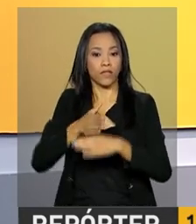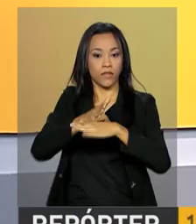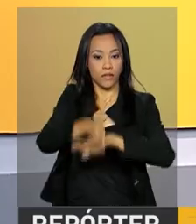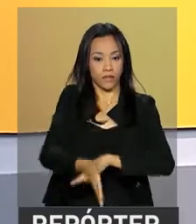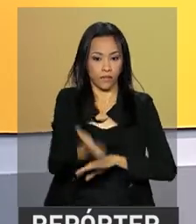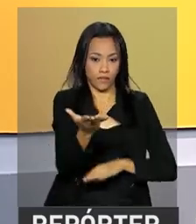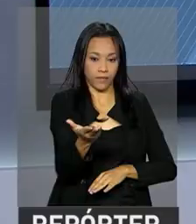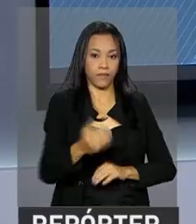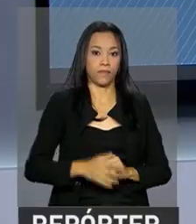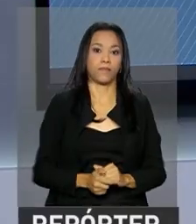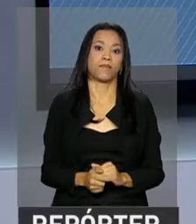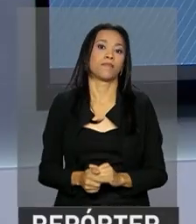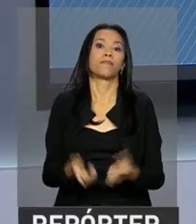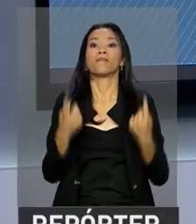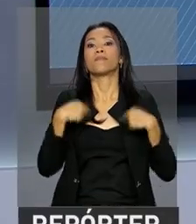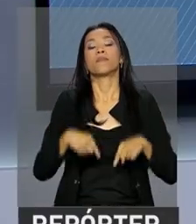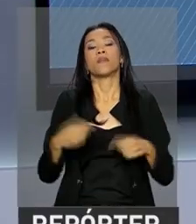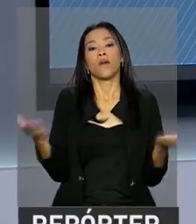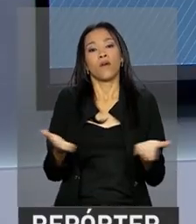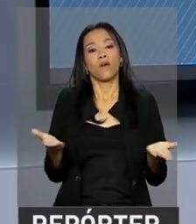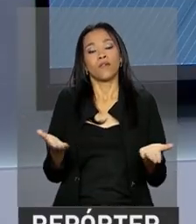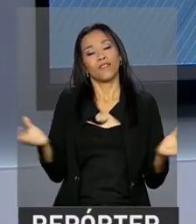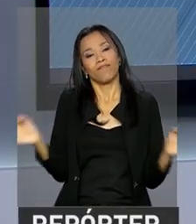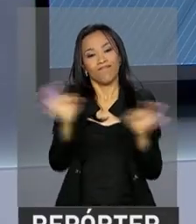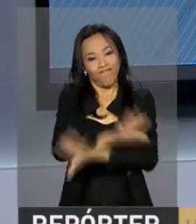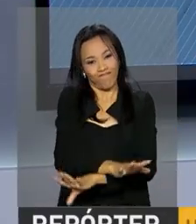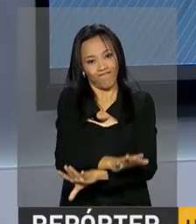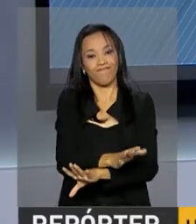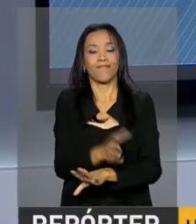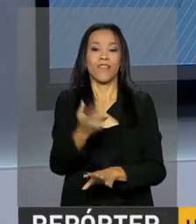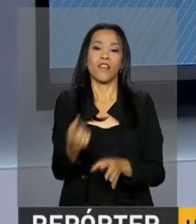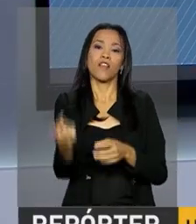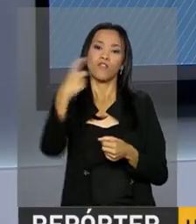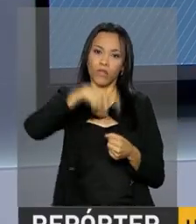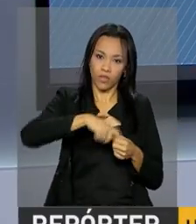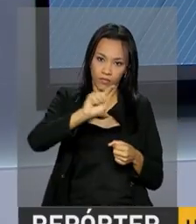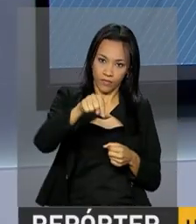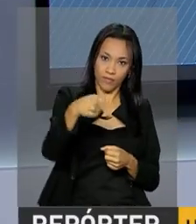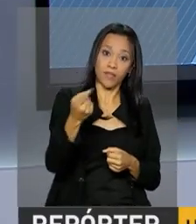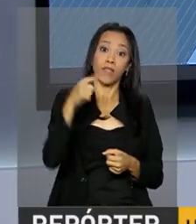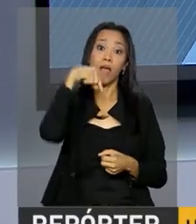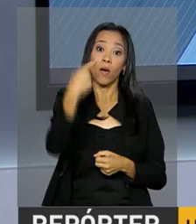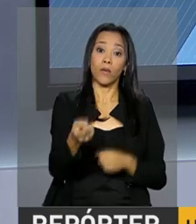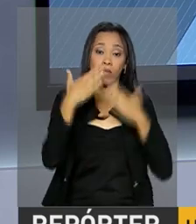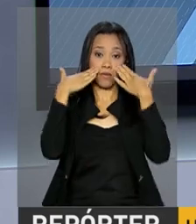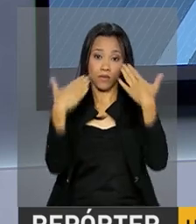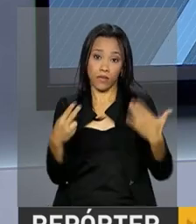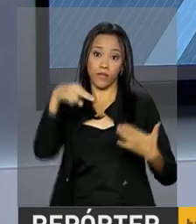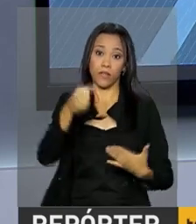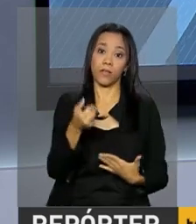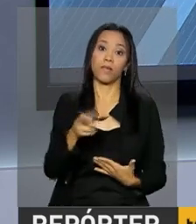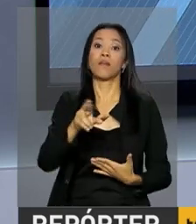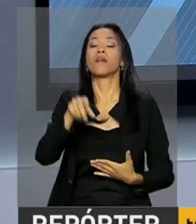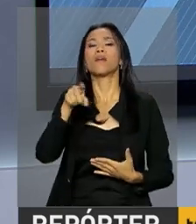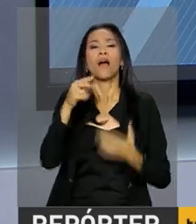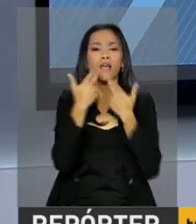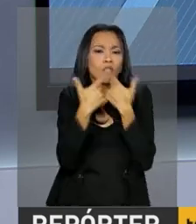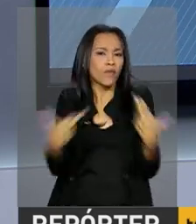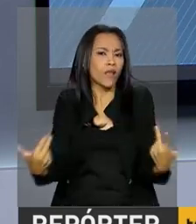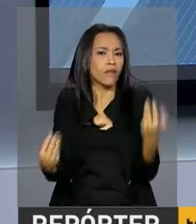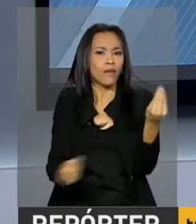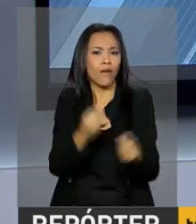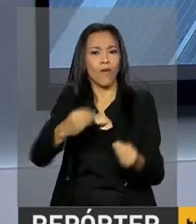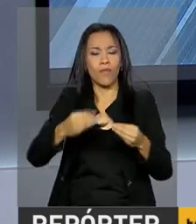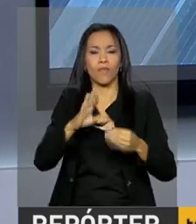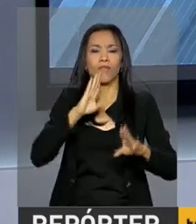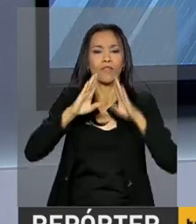na internet. E o repórter NBR fica por aqui. Voltamos em uma hora na nossa próxima edição. Acompanhe as novidades também